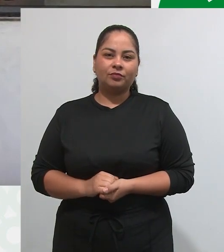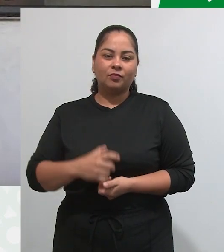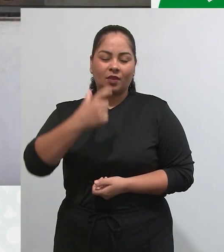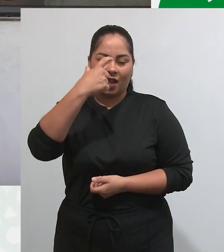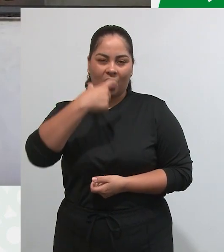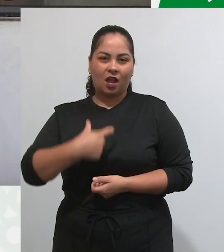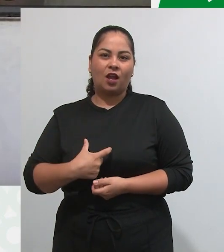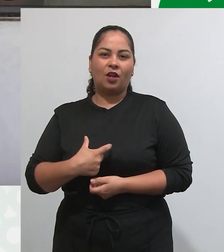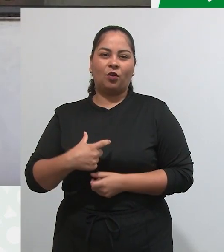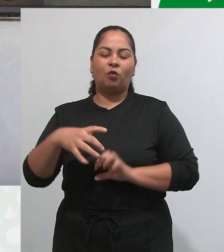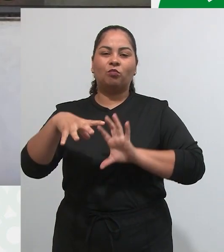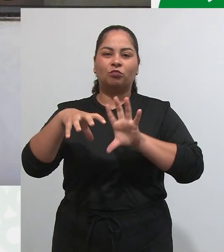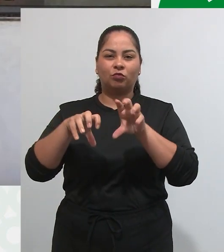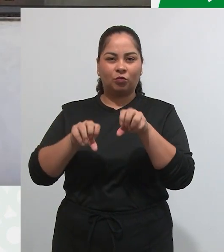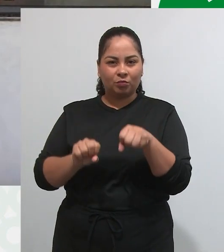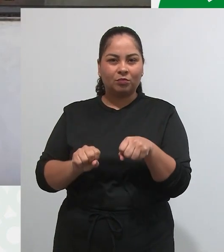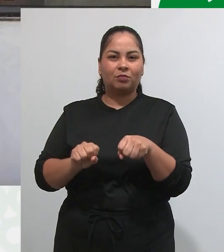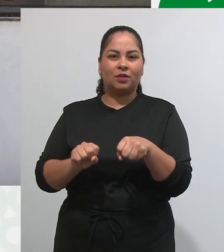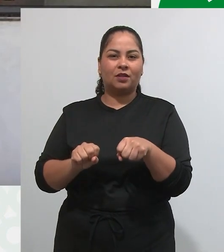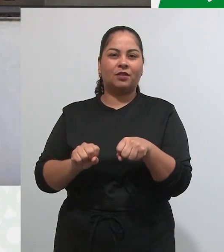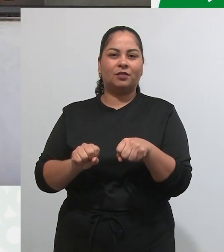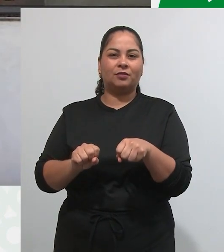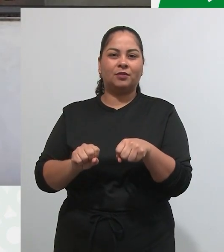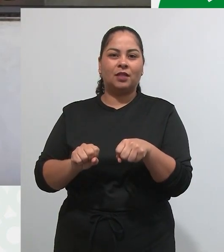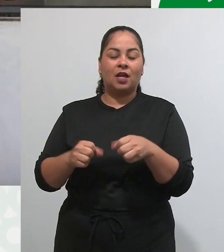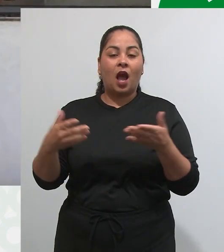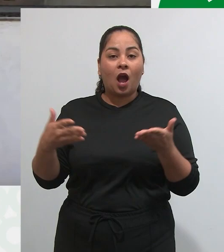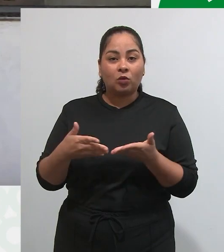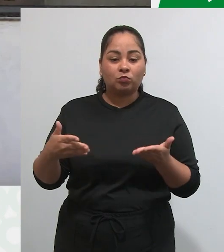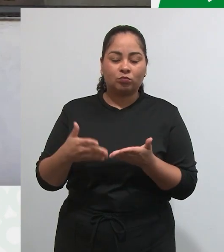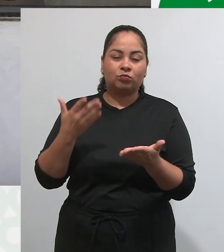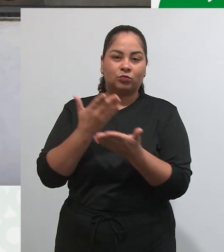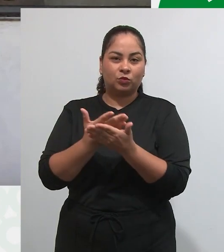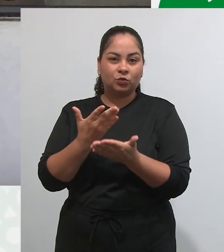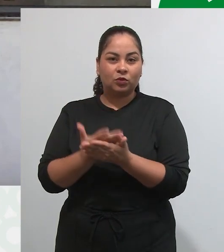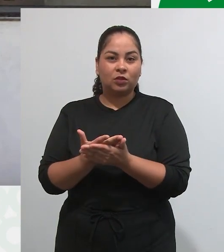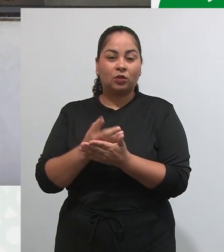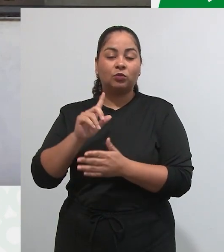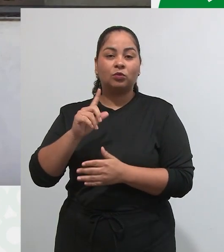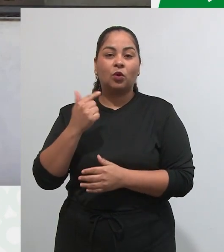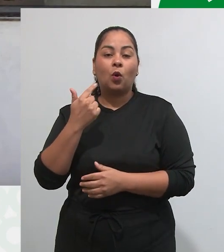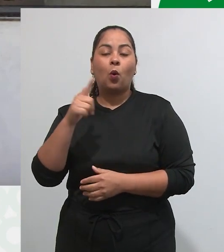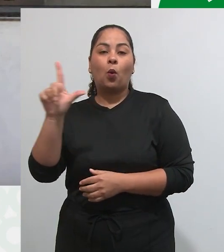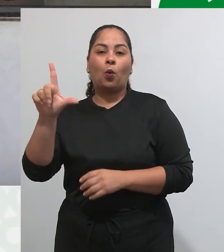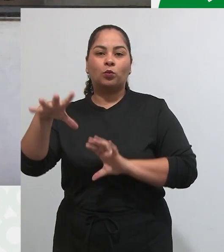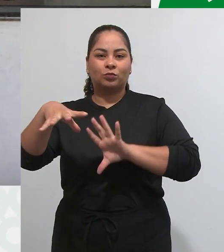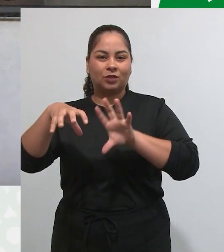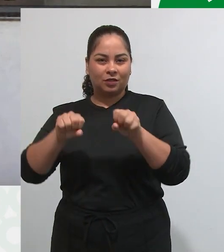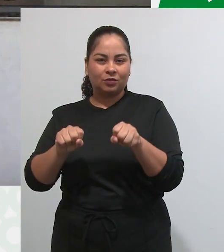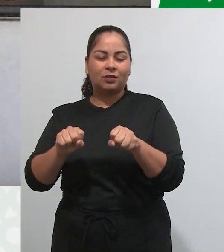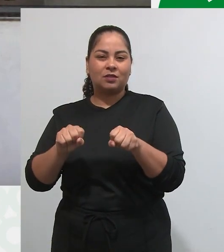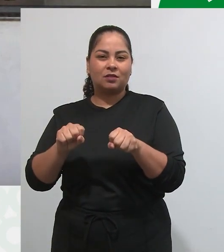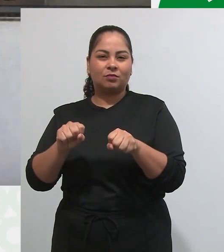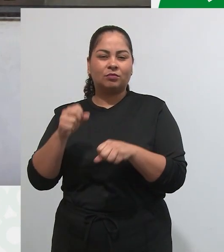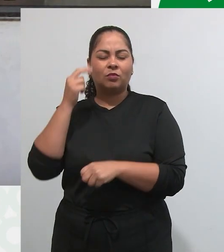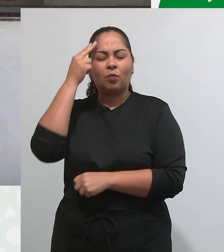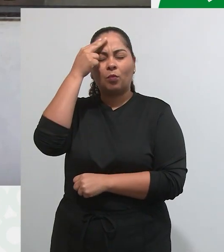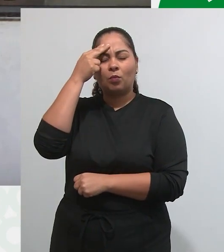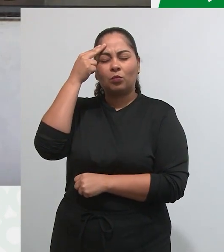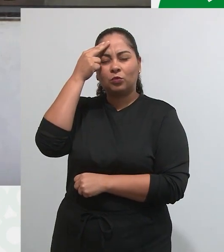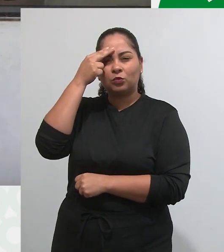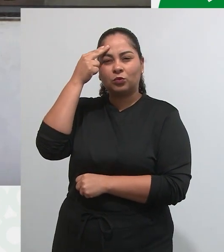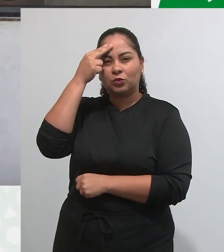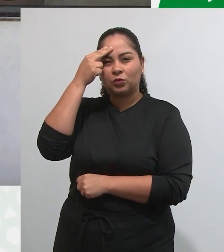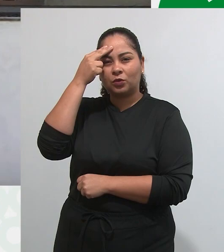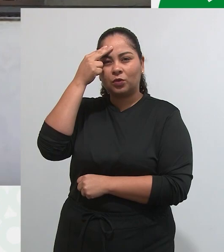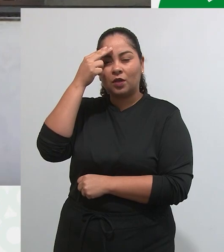muito maravilhoso. Eu terminei, estou fazendo mais uma graduação, e ainda